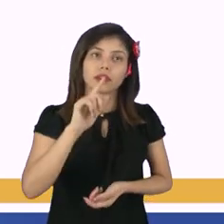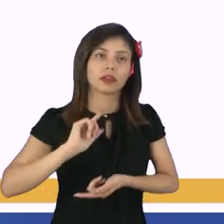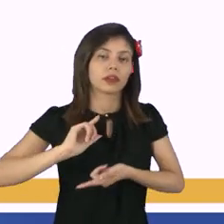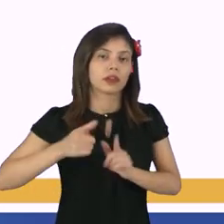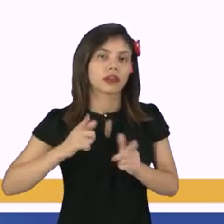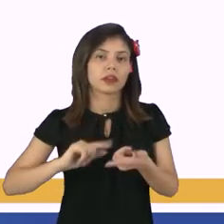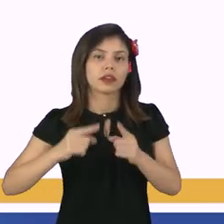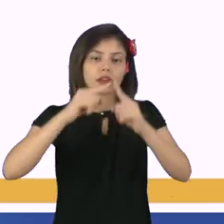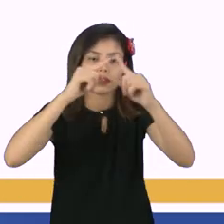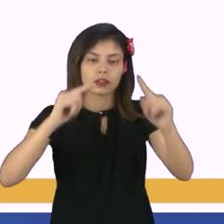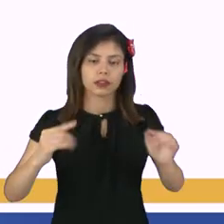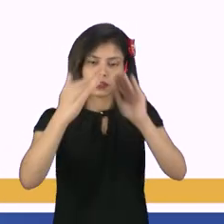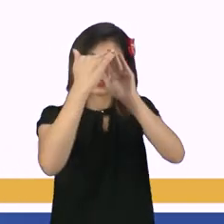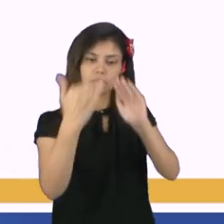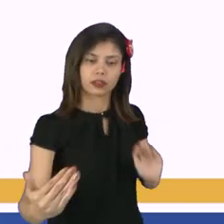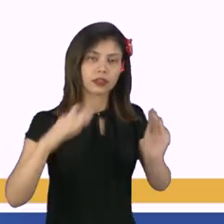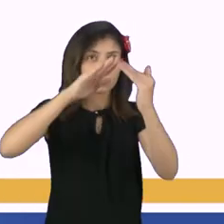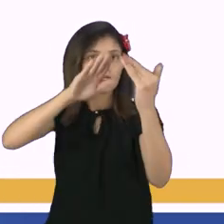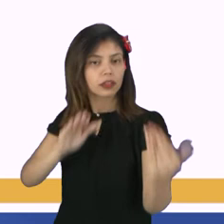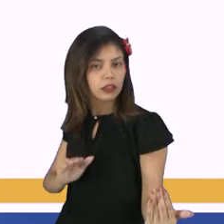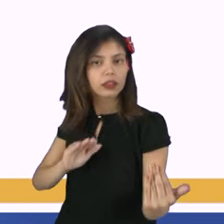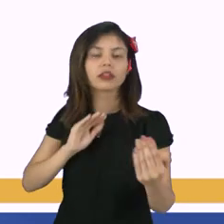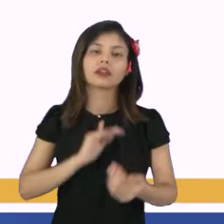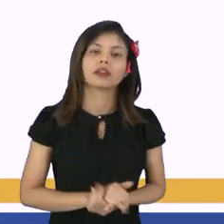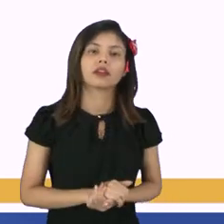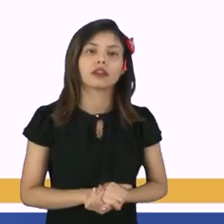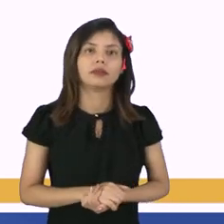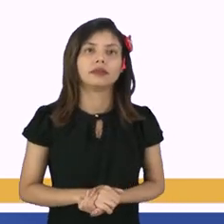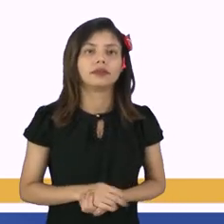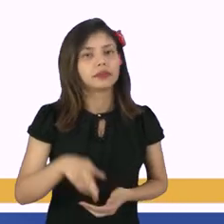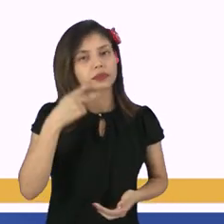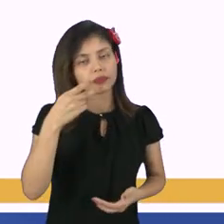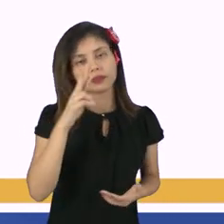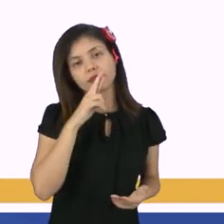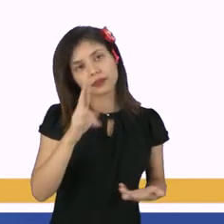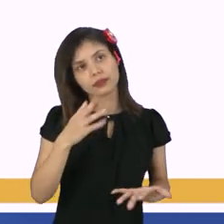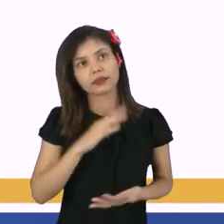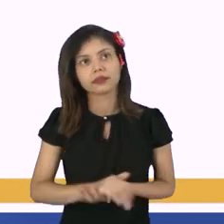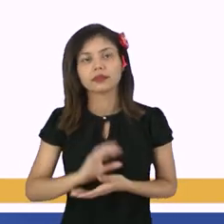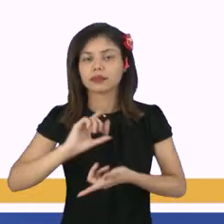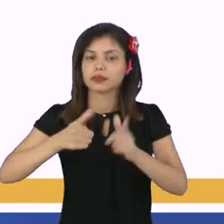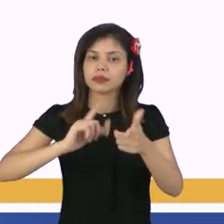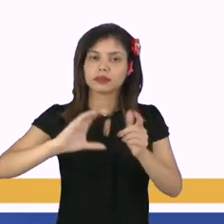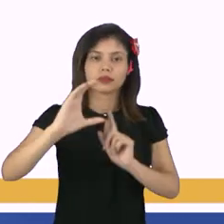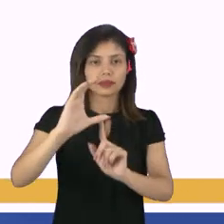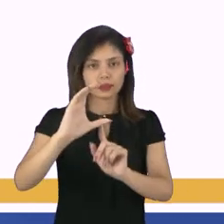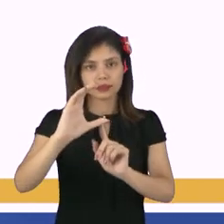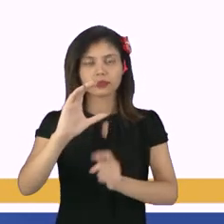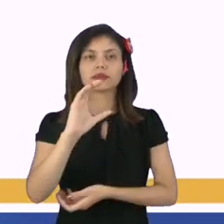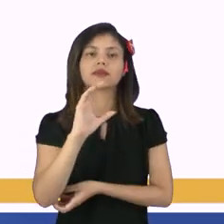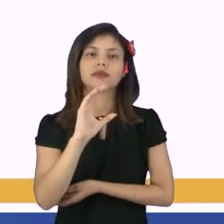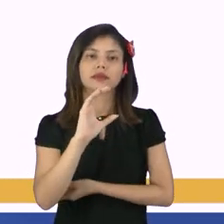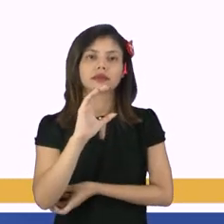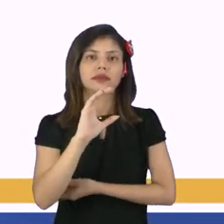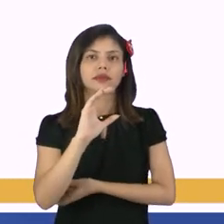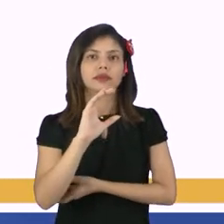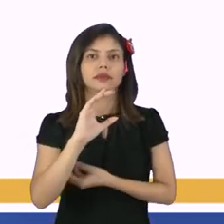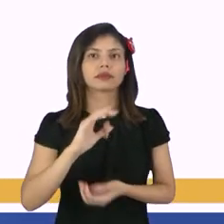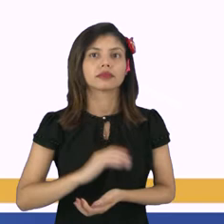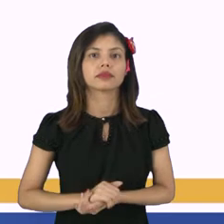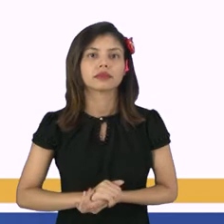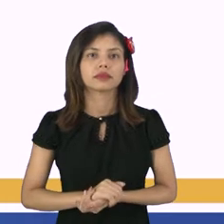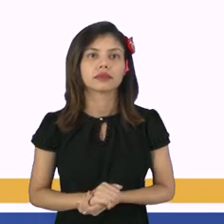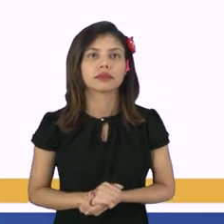nesse caso é uma pirâmide sim mas não é de base triangular e eu já falei a resposta então a letra C né seria uma pirâmide